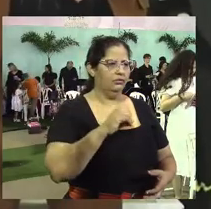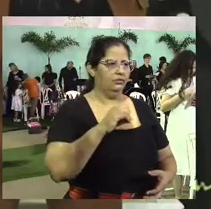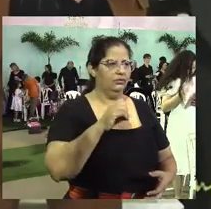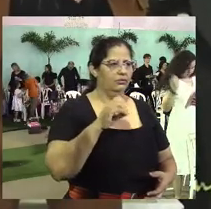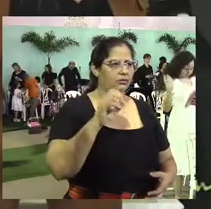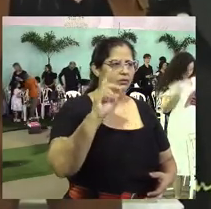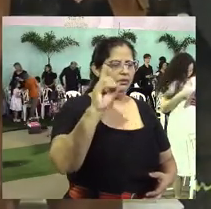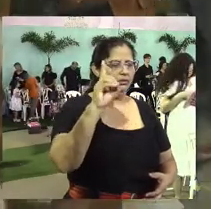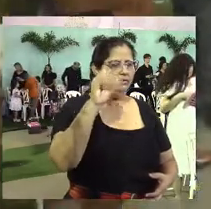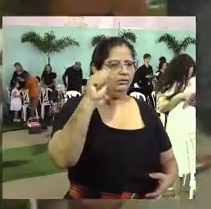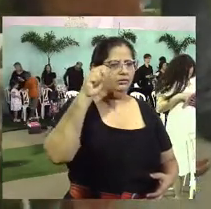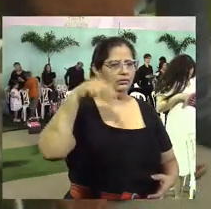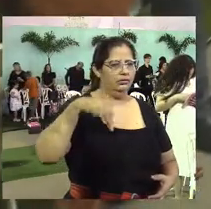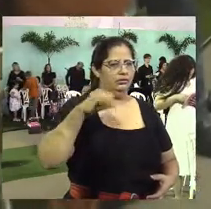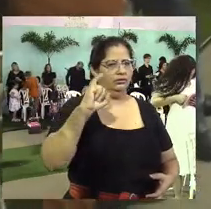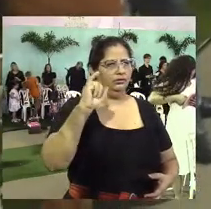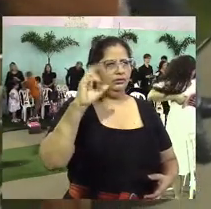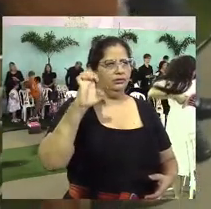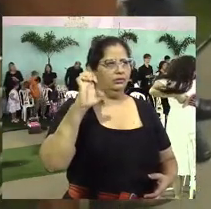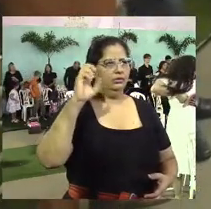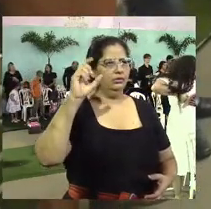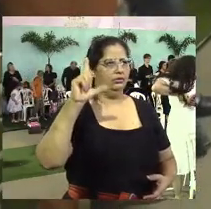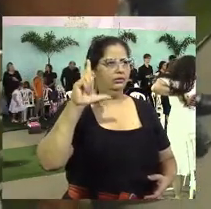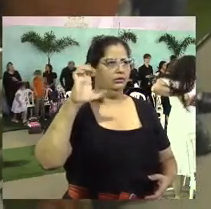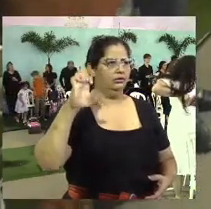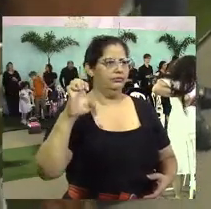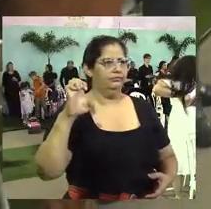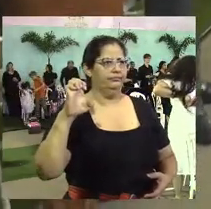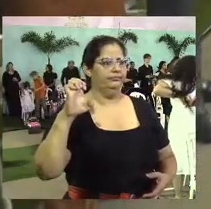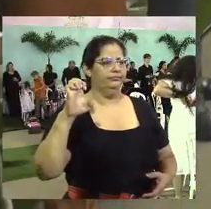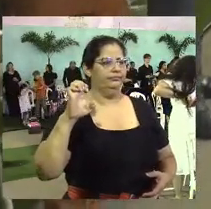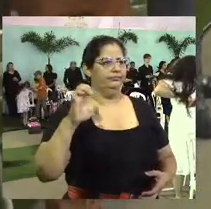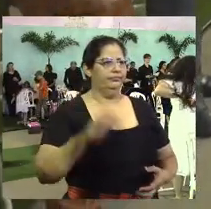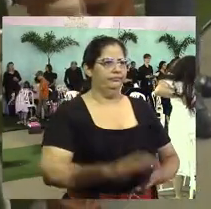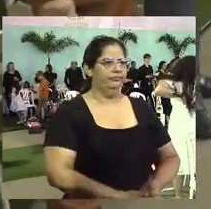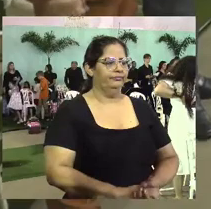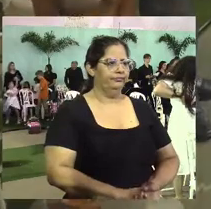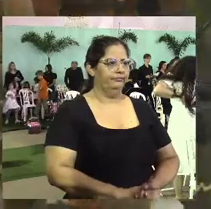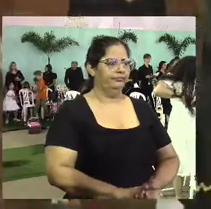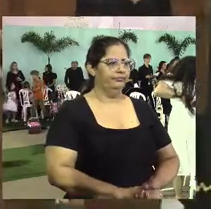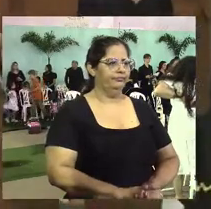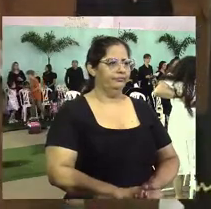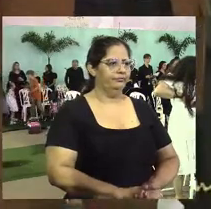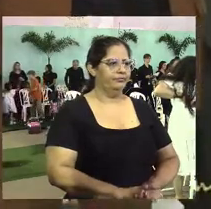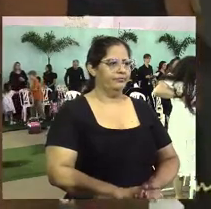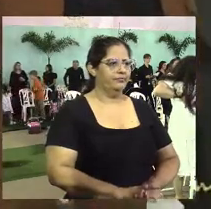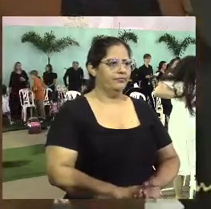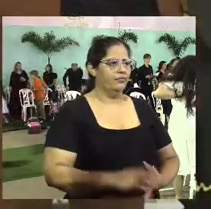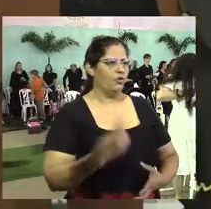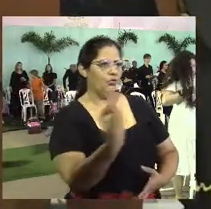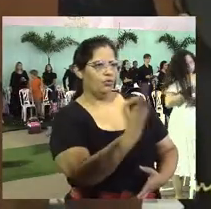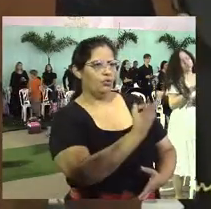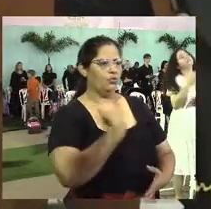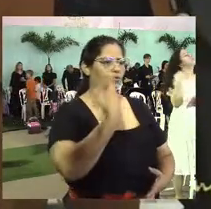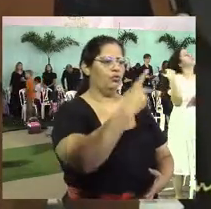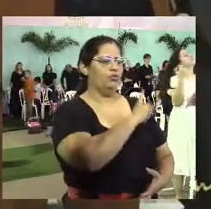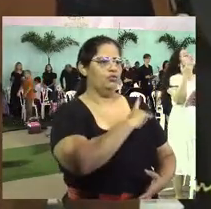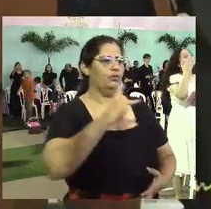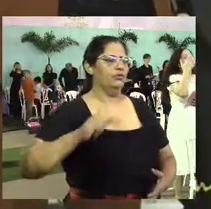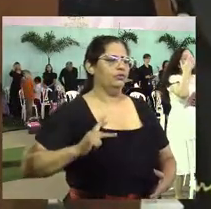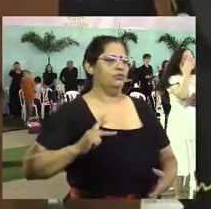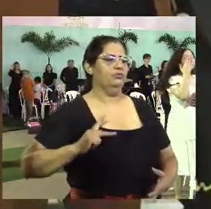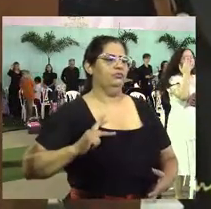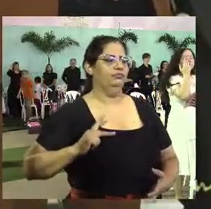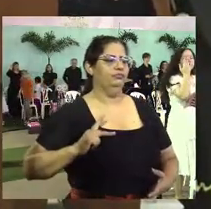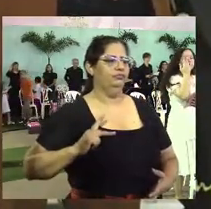mão do senhor continue abençoando esse casal de excelência Deus abençoe toda a equipe os pastores pastor Adauto todos os pastores dirigentes